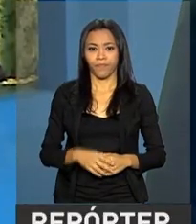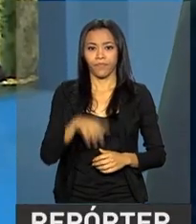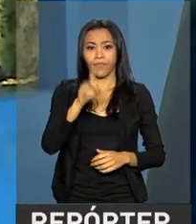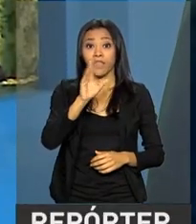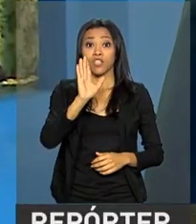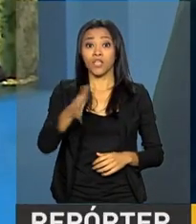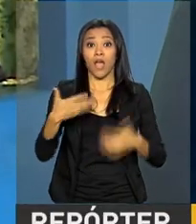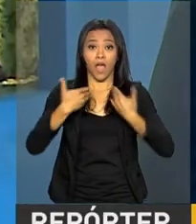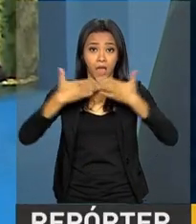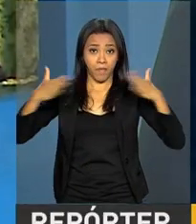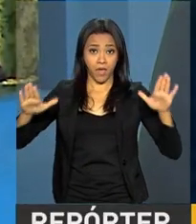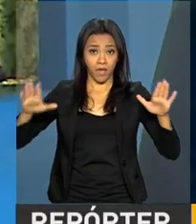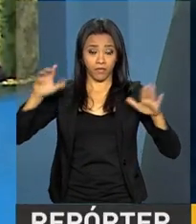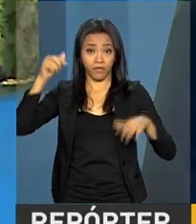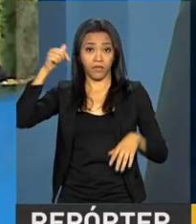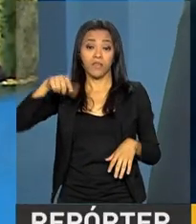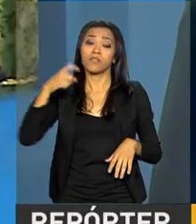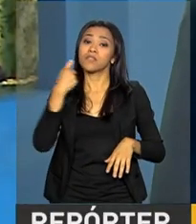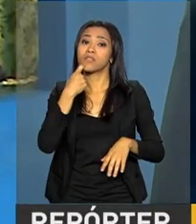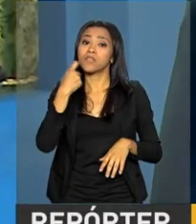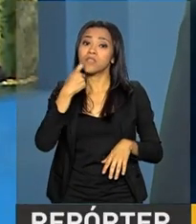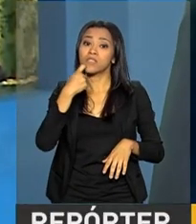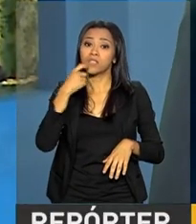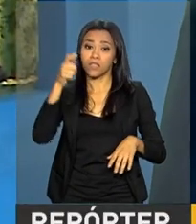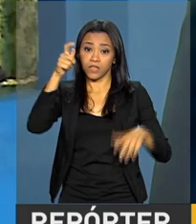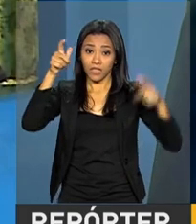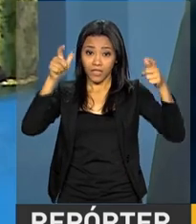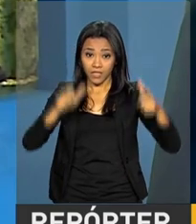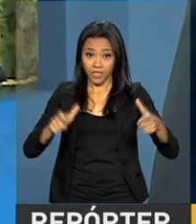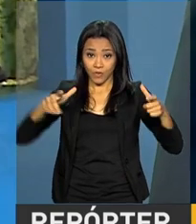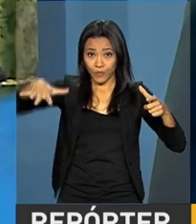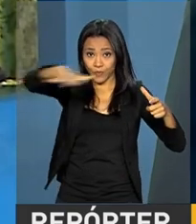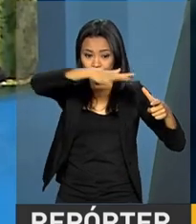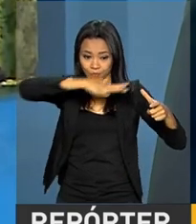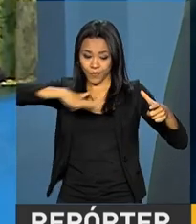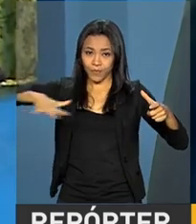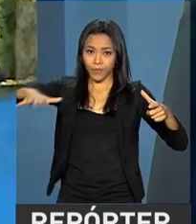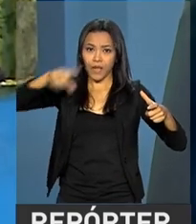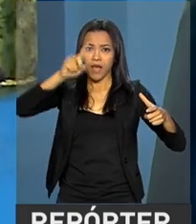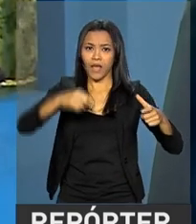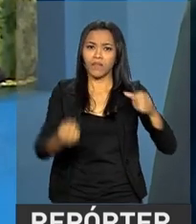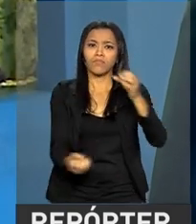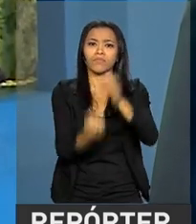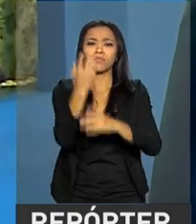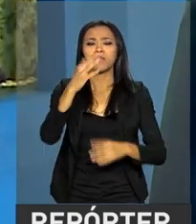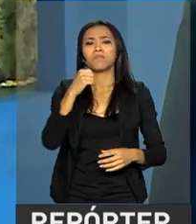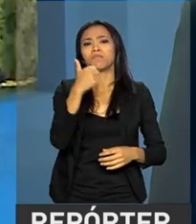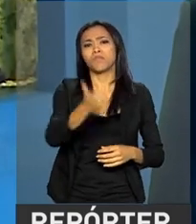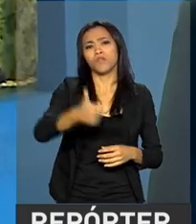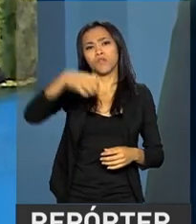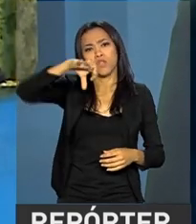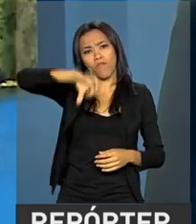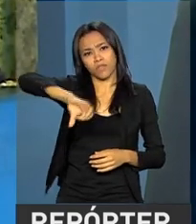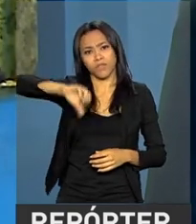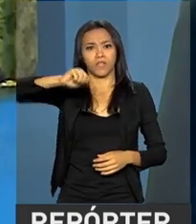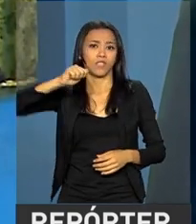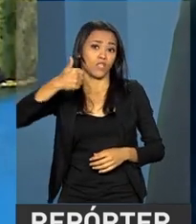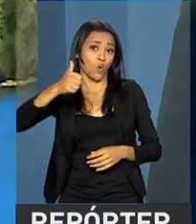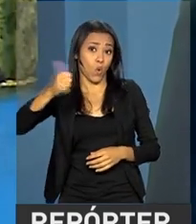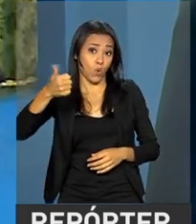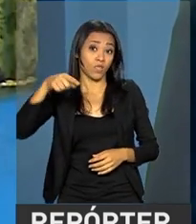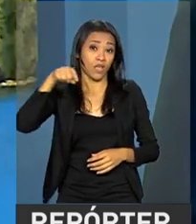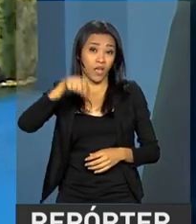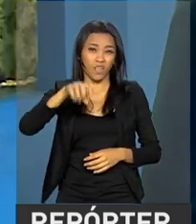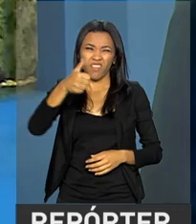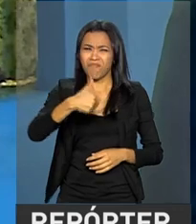Foi reaberto nesta sexta-feira o Aquário Jacques Huber, aqui em Belém, no Pará. Fundado em 1911, o aquário ficou